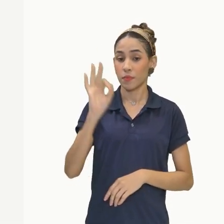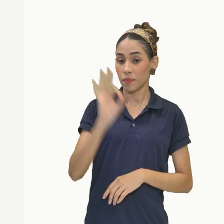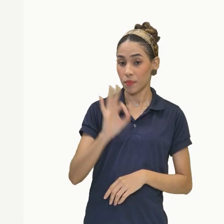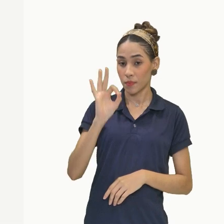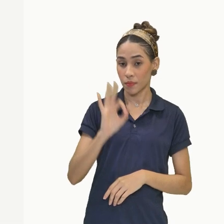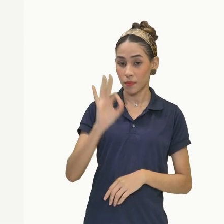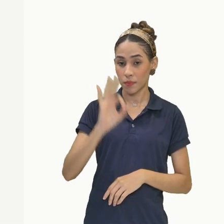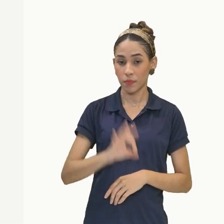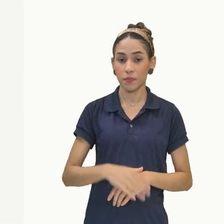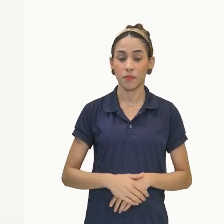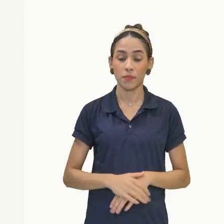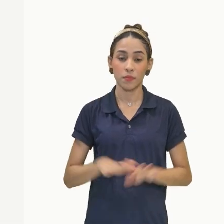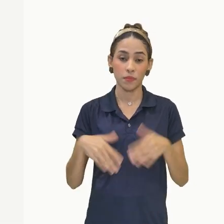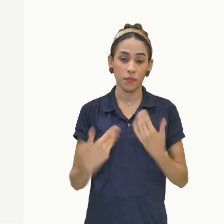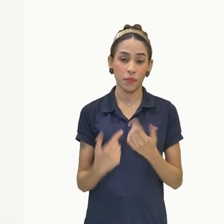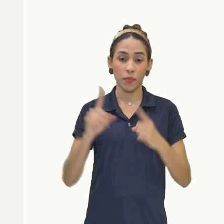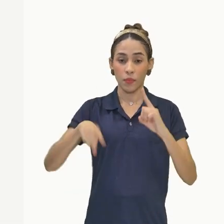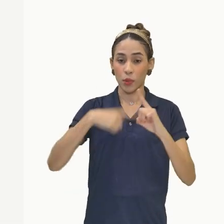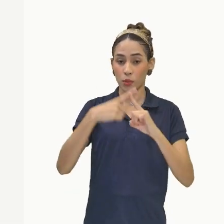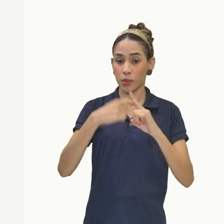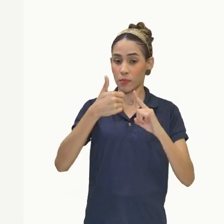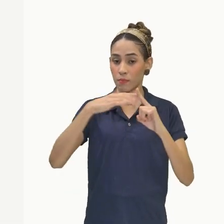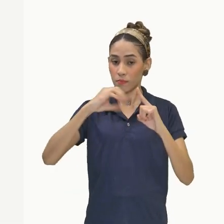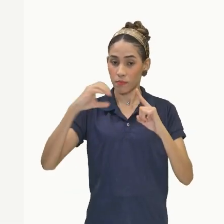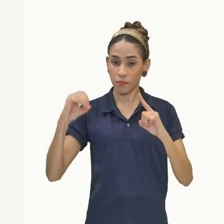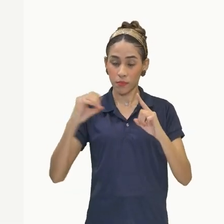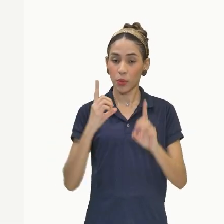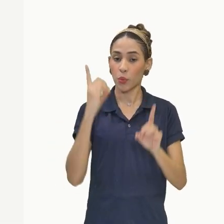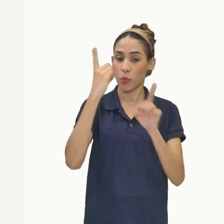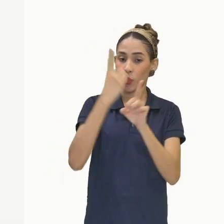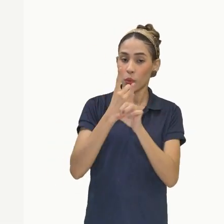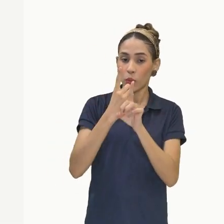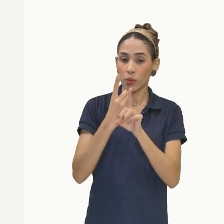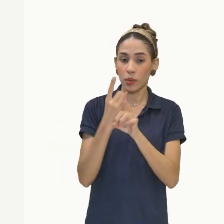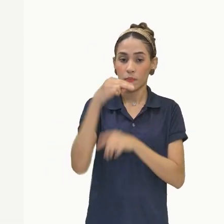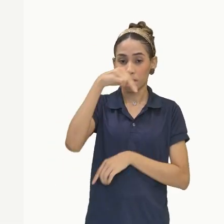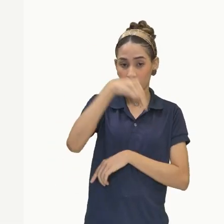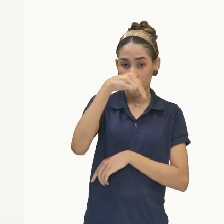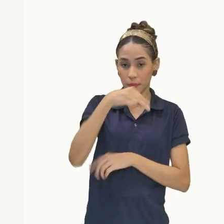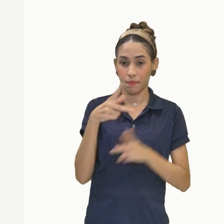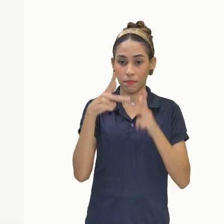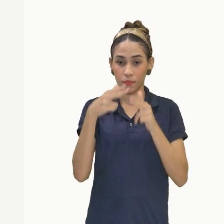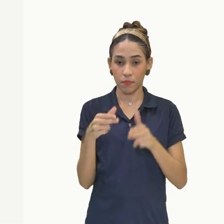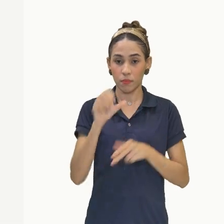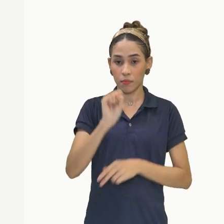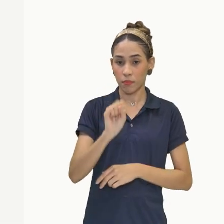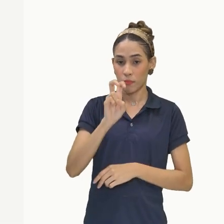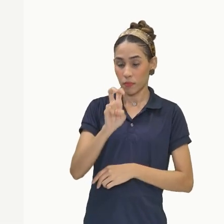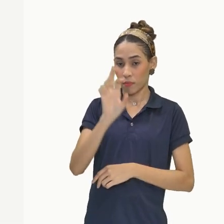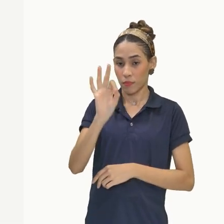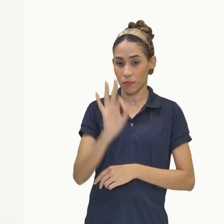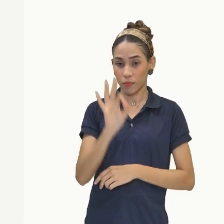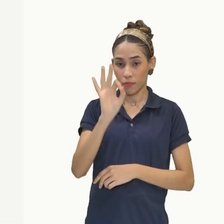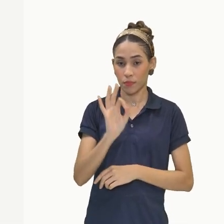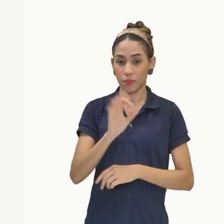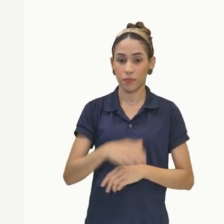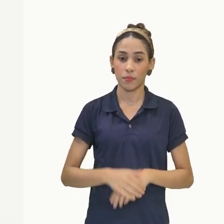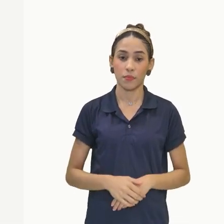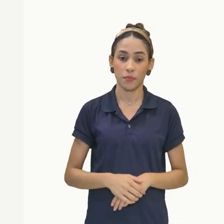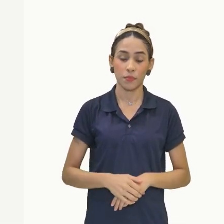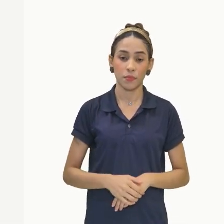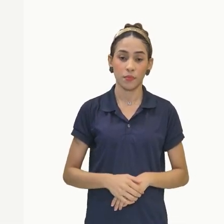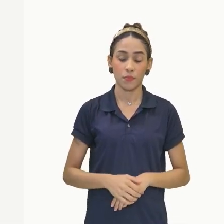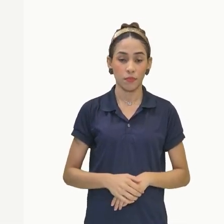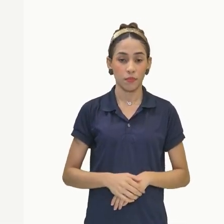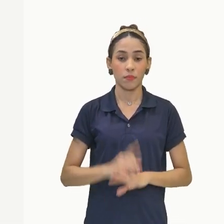porcentagem, né? A gente multiplica por 100 e encontra que o rendimento desse motor é de 85%.